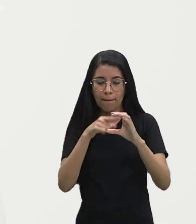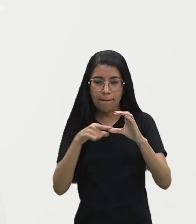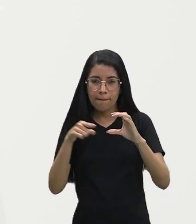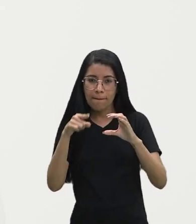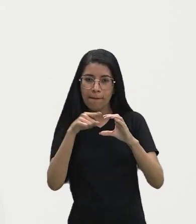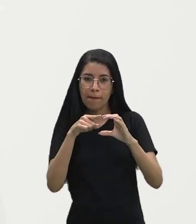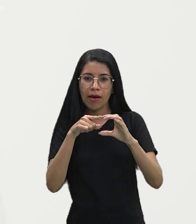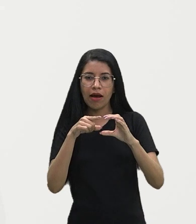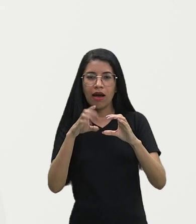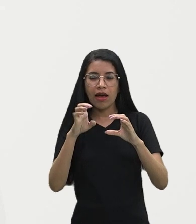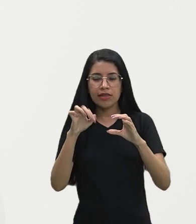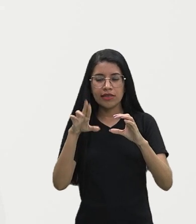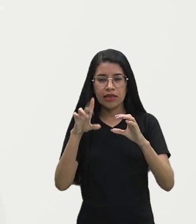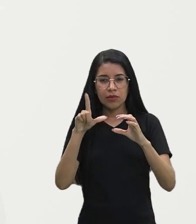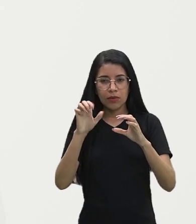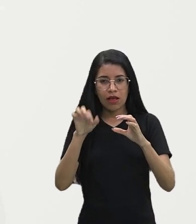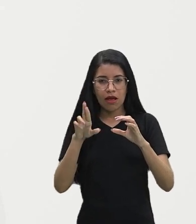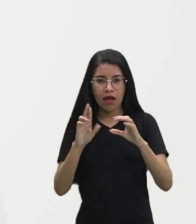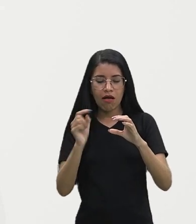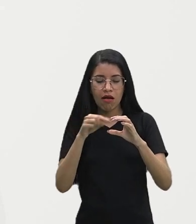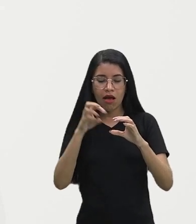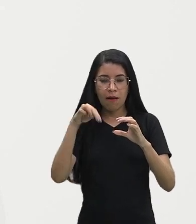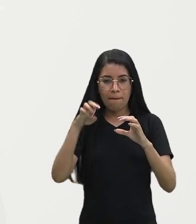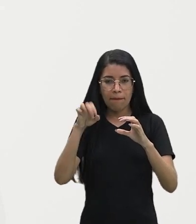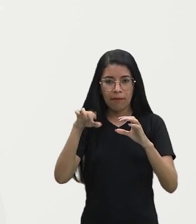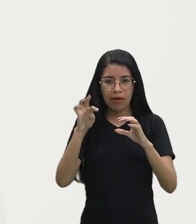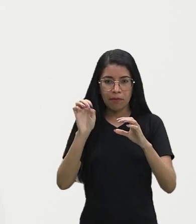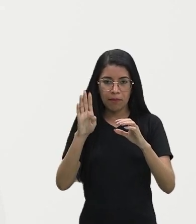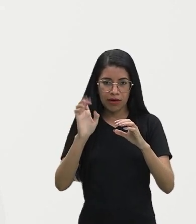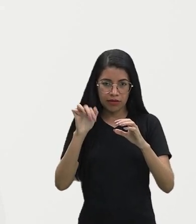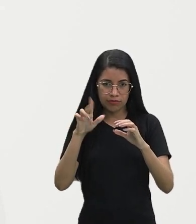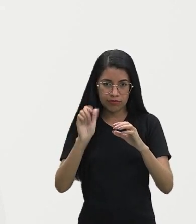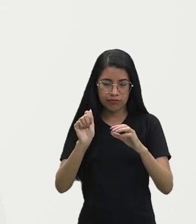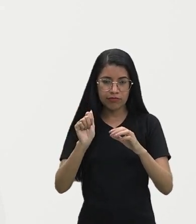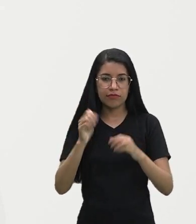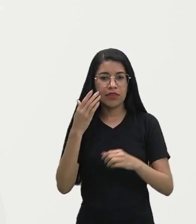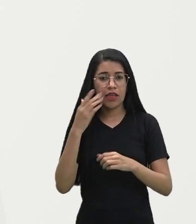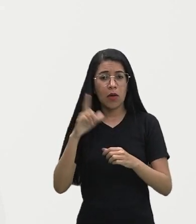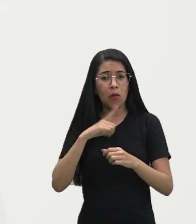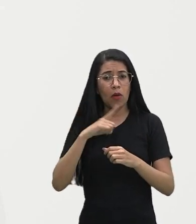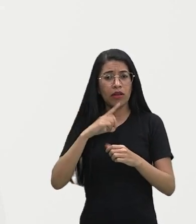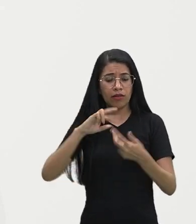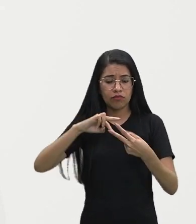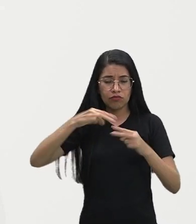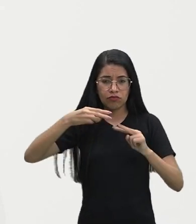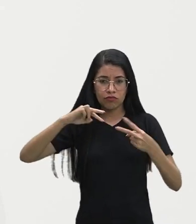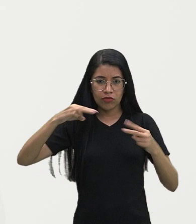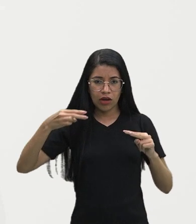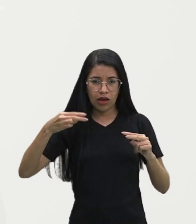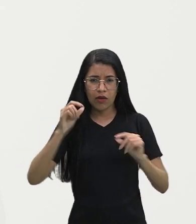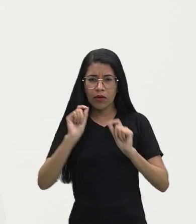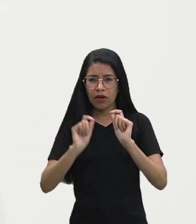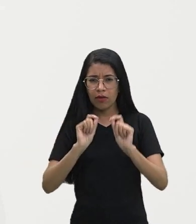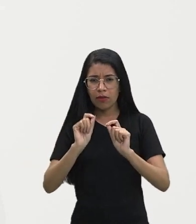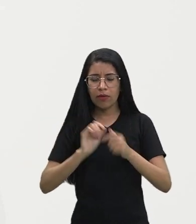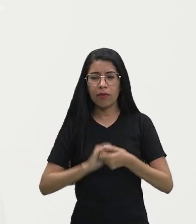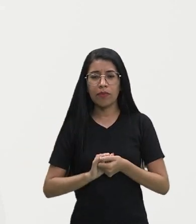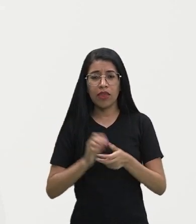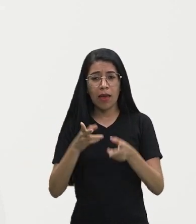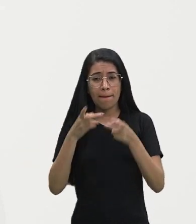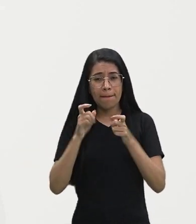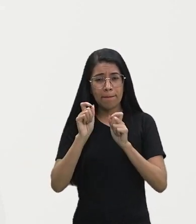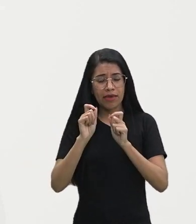membrana plasmática, e dentro desta célula aqui, eu vou ter um material genético. Mas observa que esse